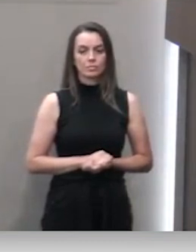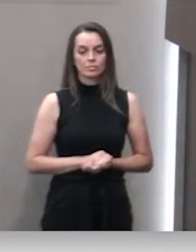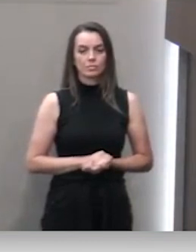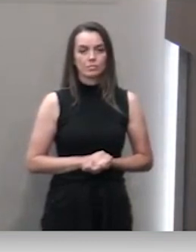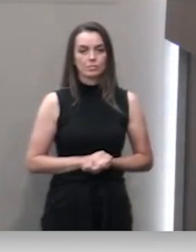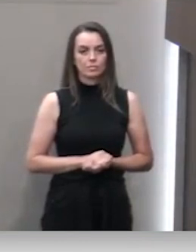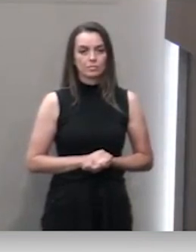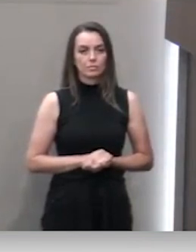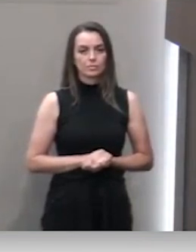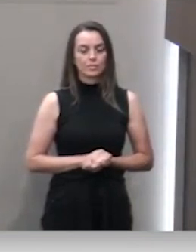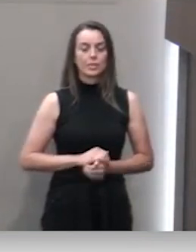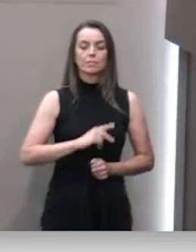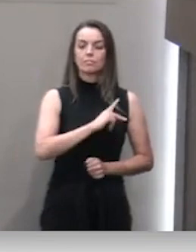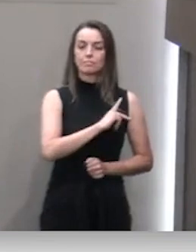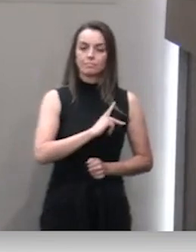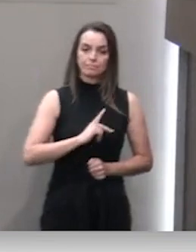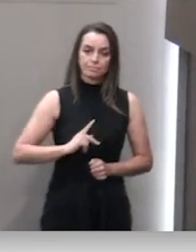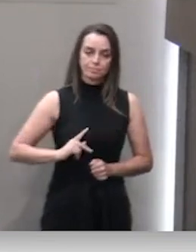Senhor presidente,